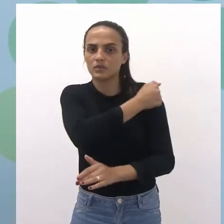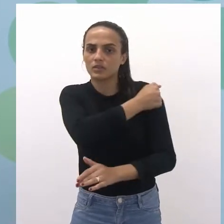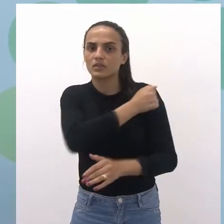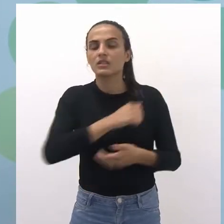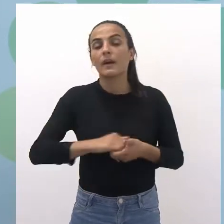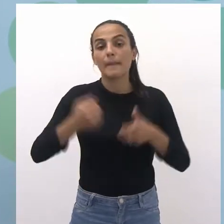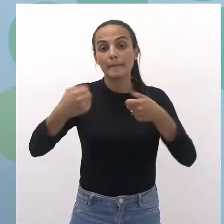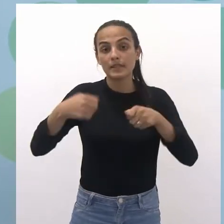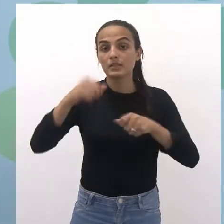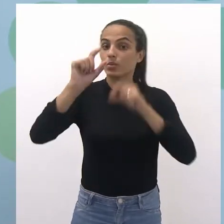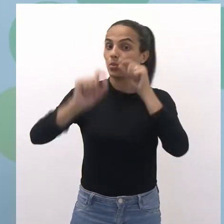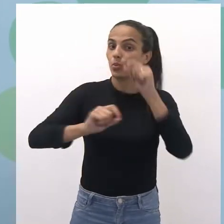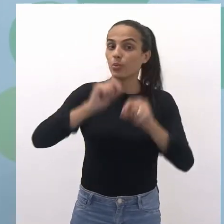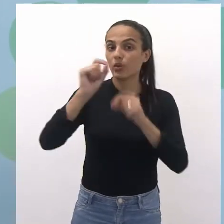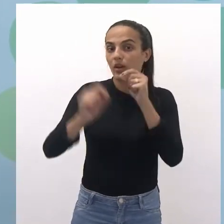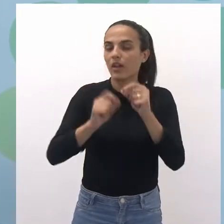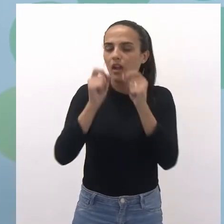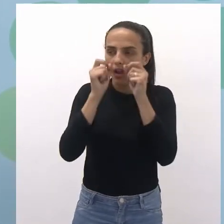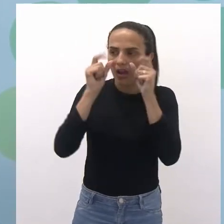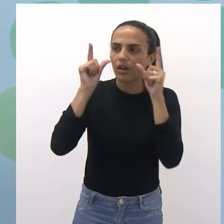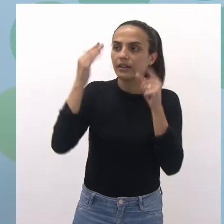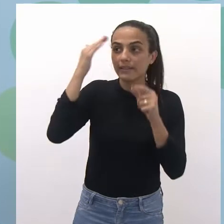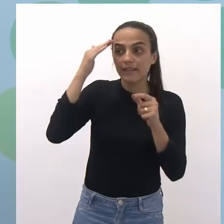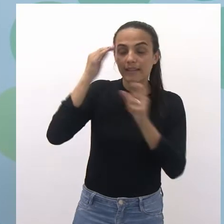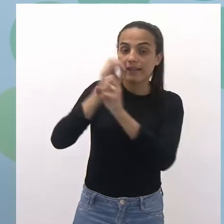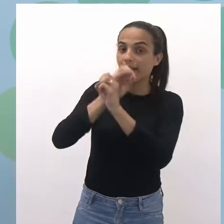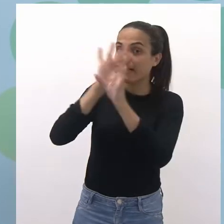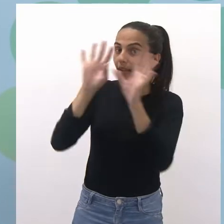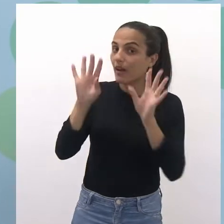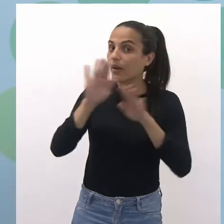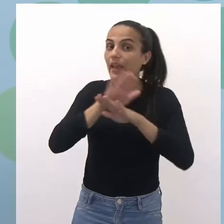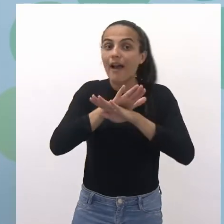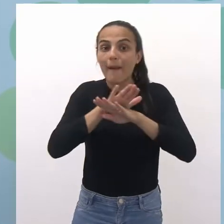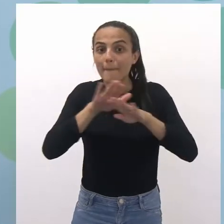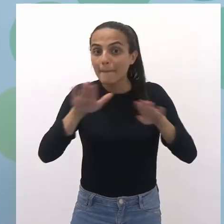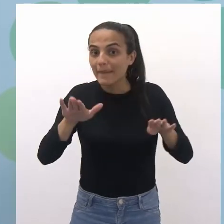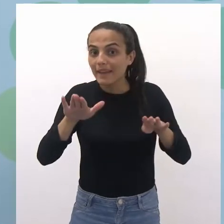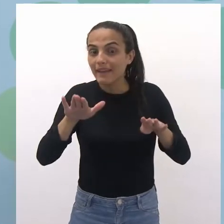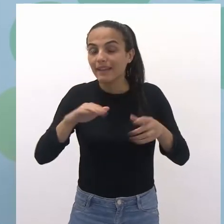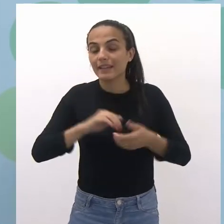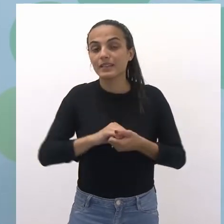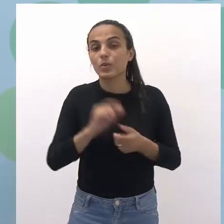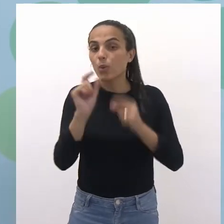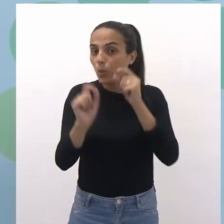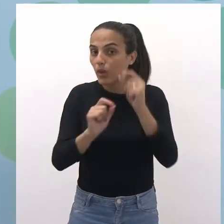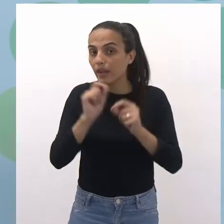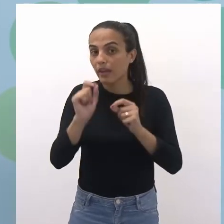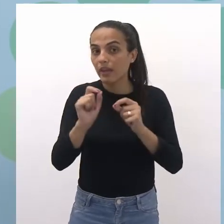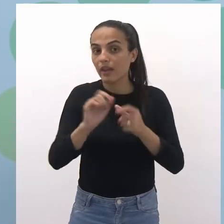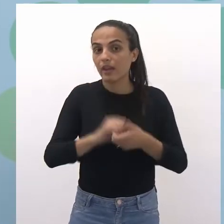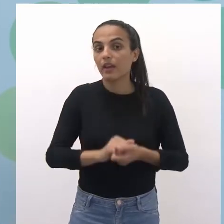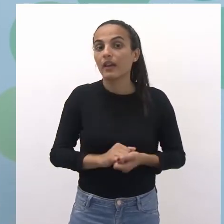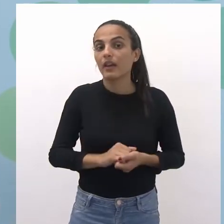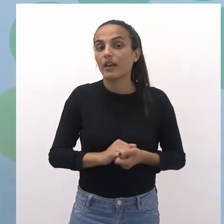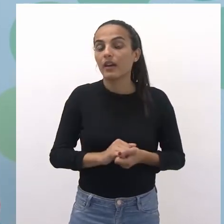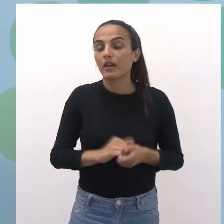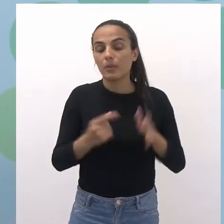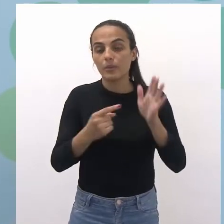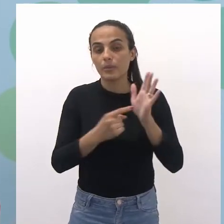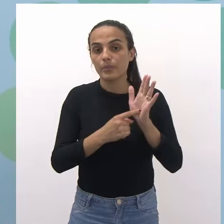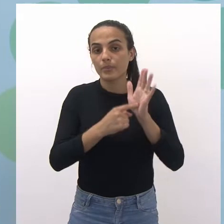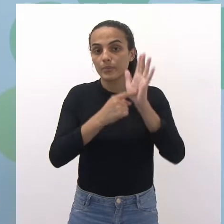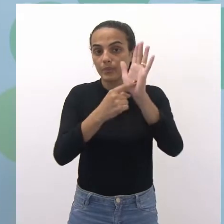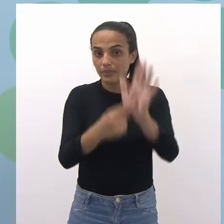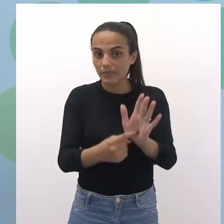eles precisam estar cientes que é apenas o meio, a maneira que nós